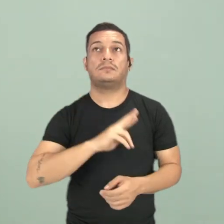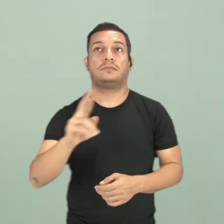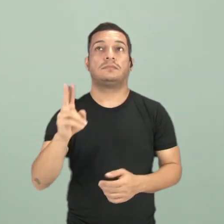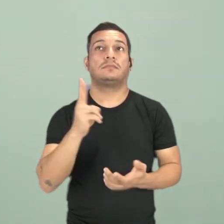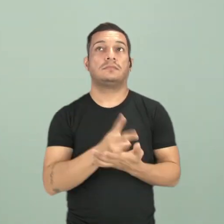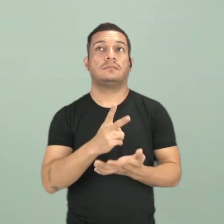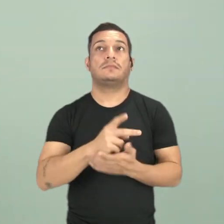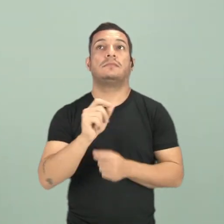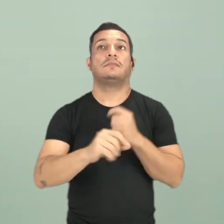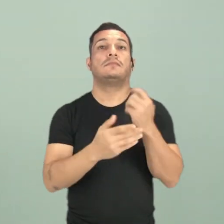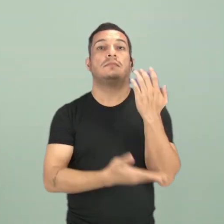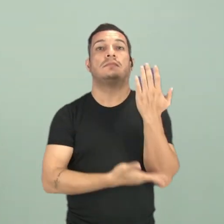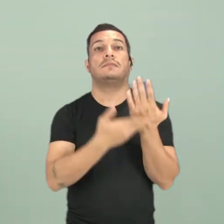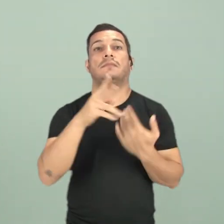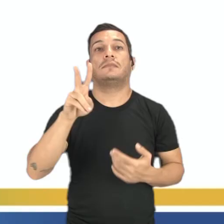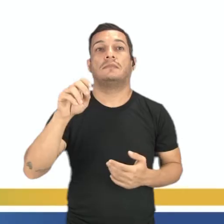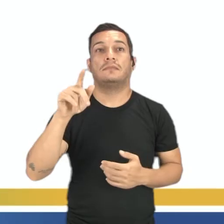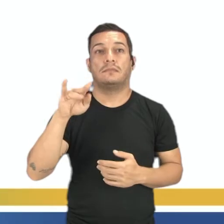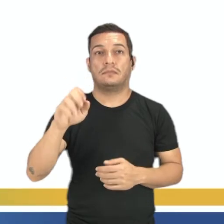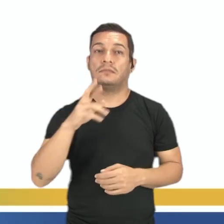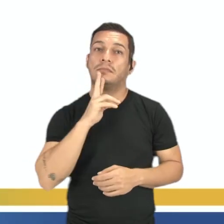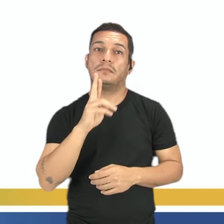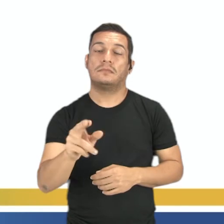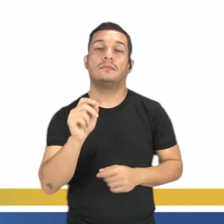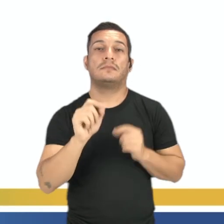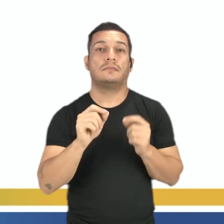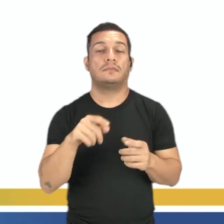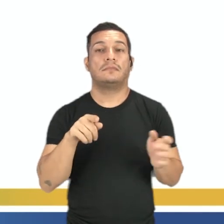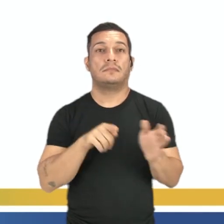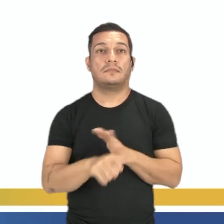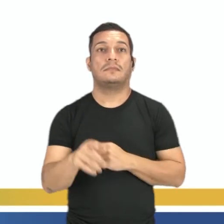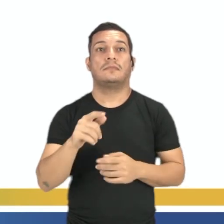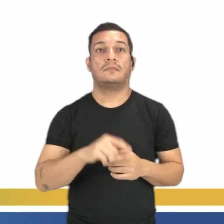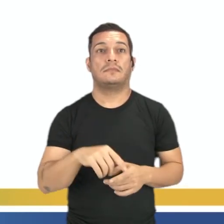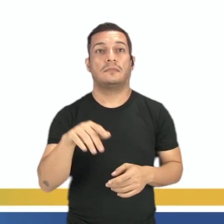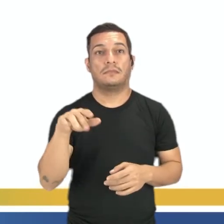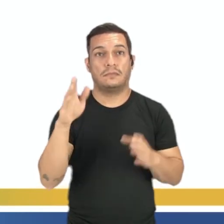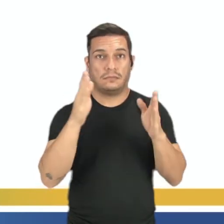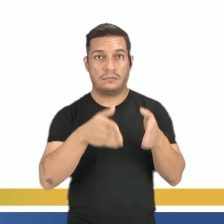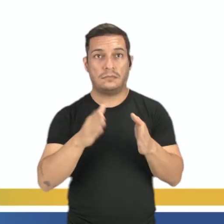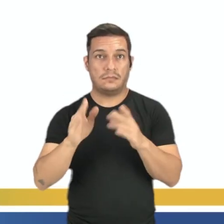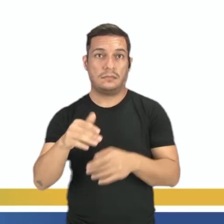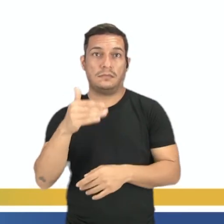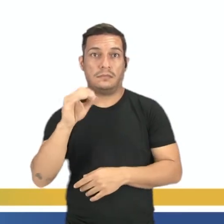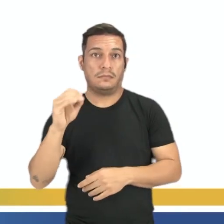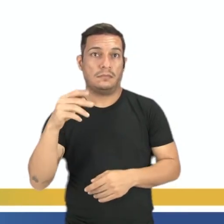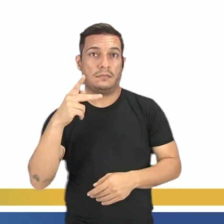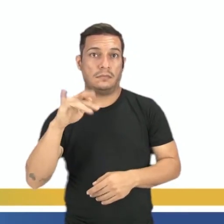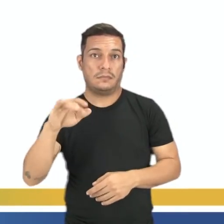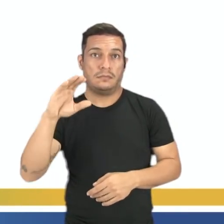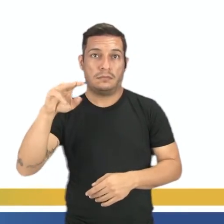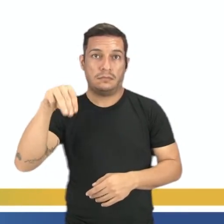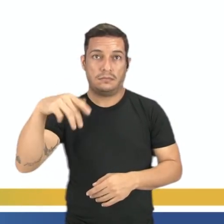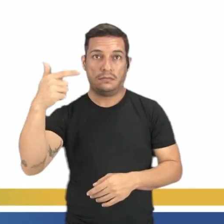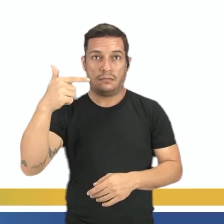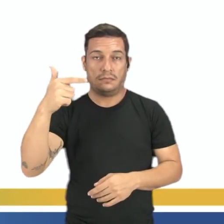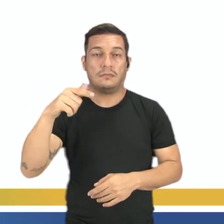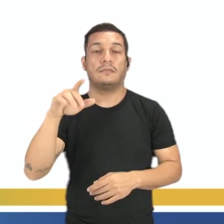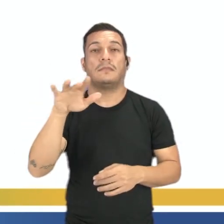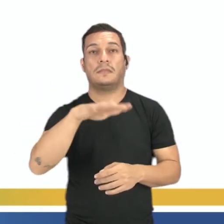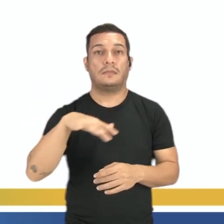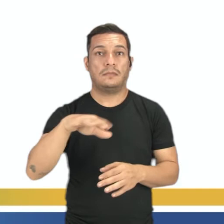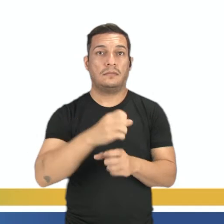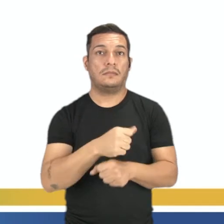sempre volume. Nós temos aqui como resposta da nossa questão, a área lateral 100 π centímetro ao quadrado, a